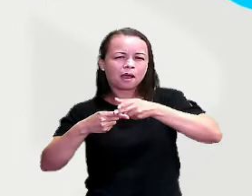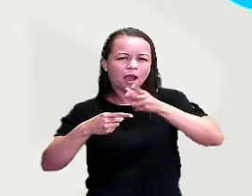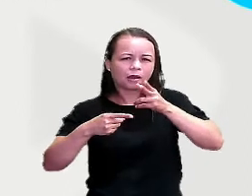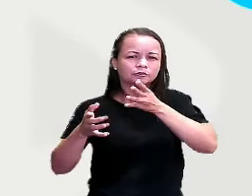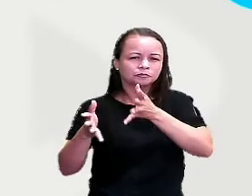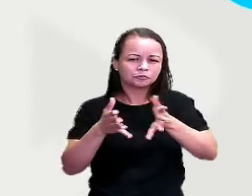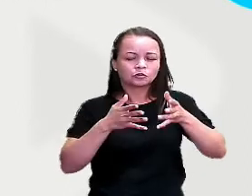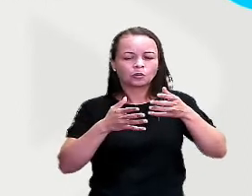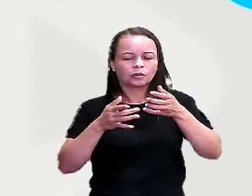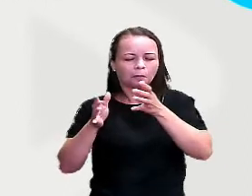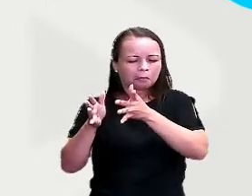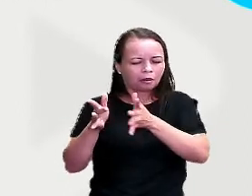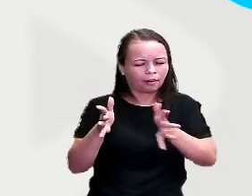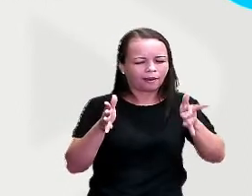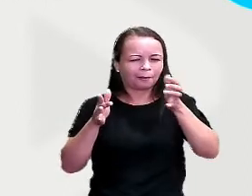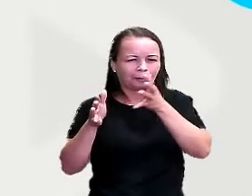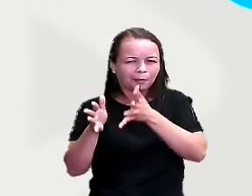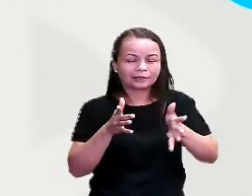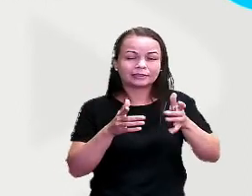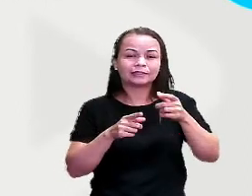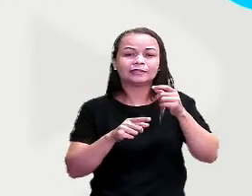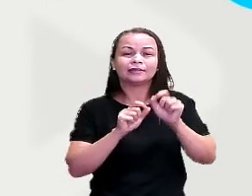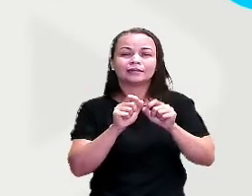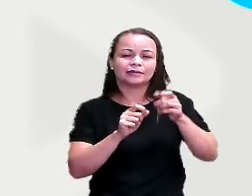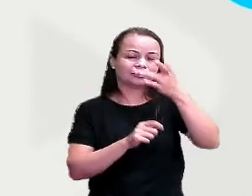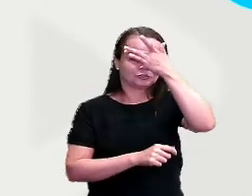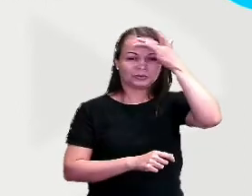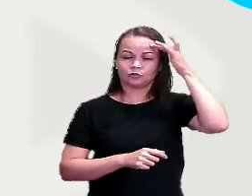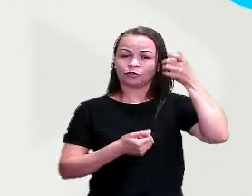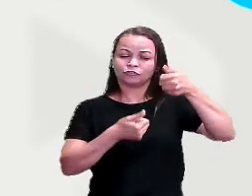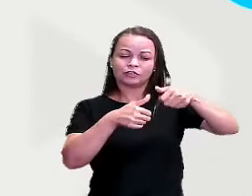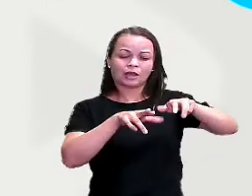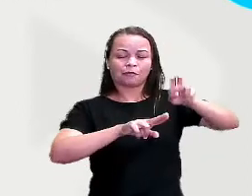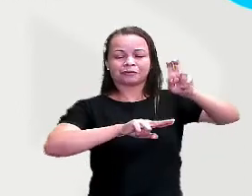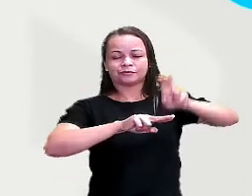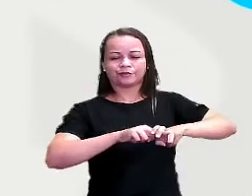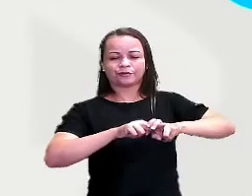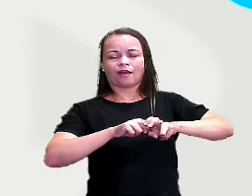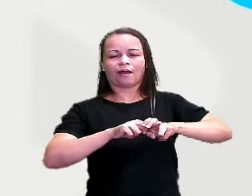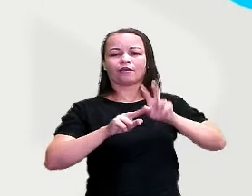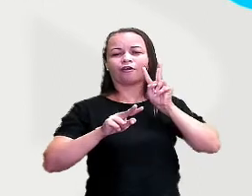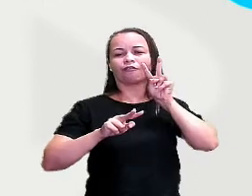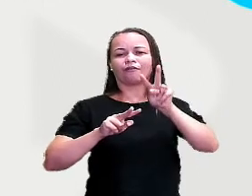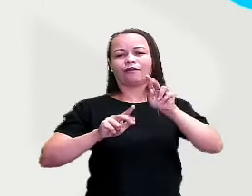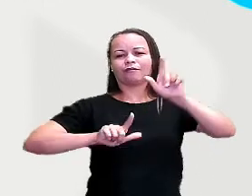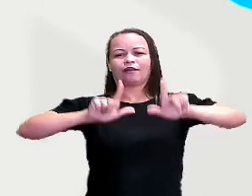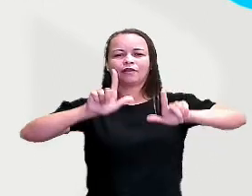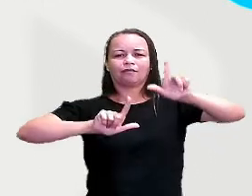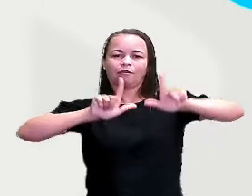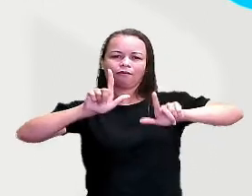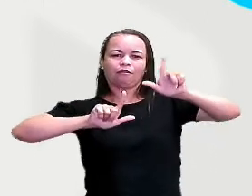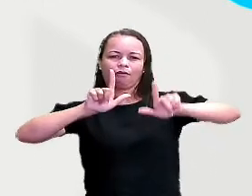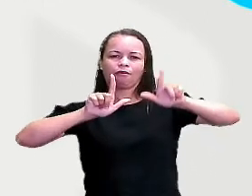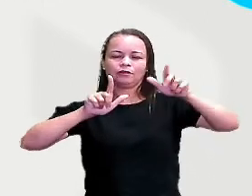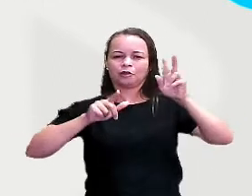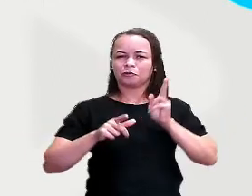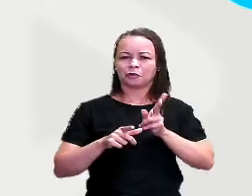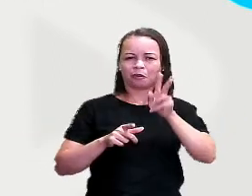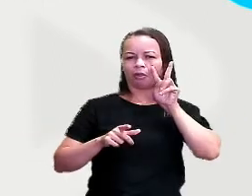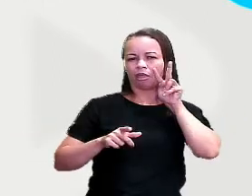dá a impressão que as pessoas ficam ali sedentárias, né, muito tempo na frente da televisão, só